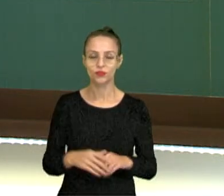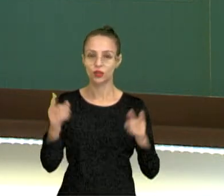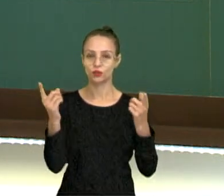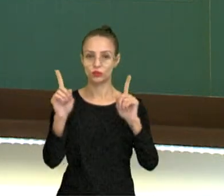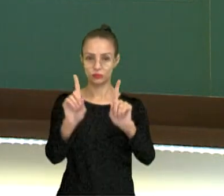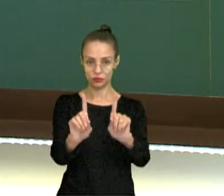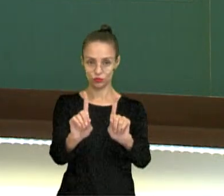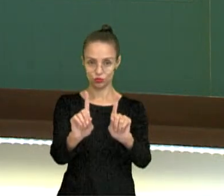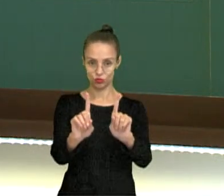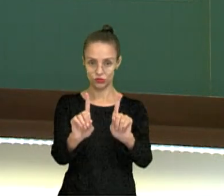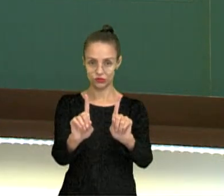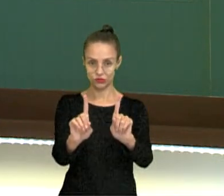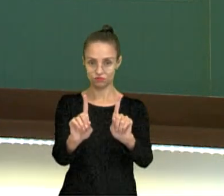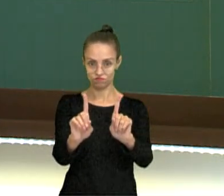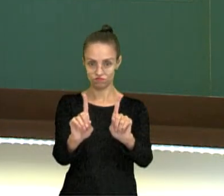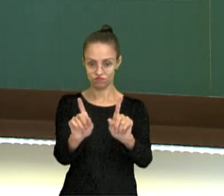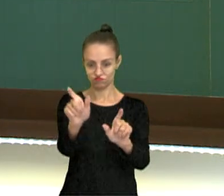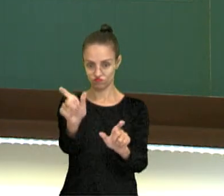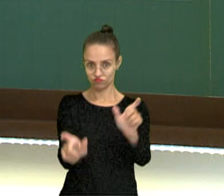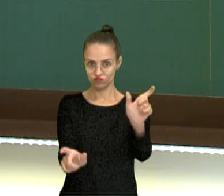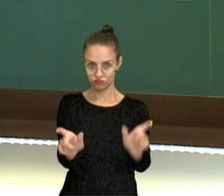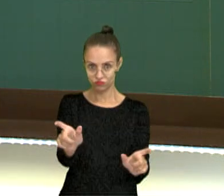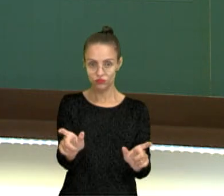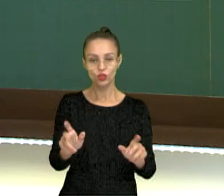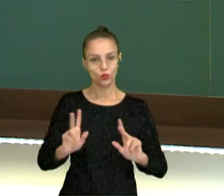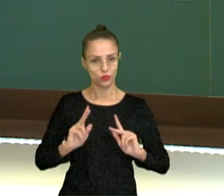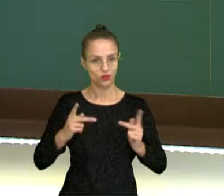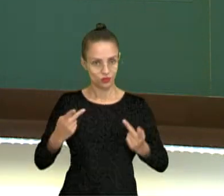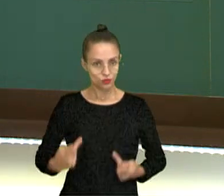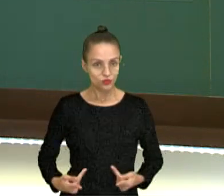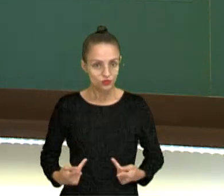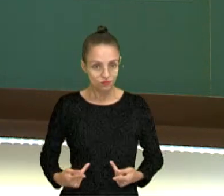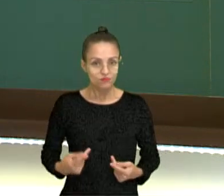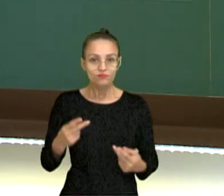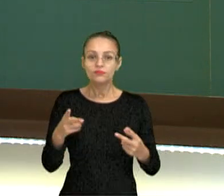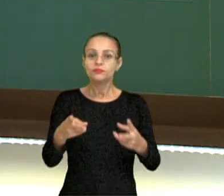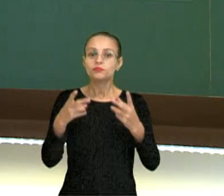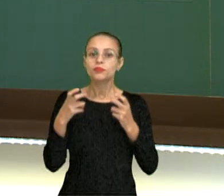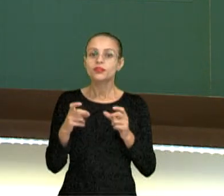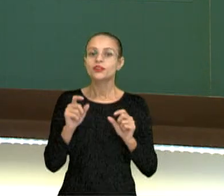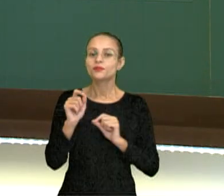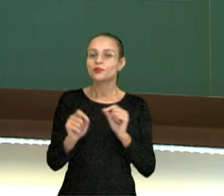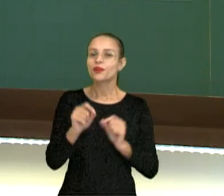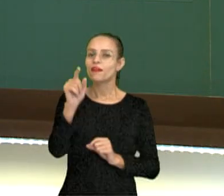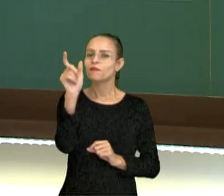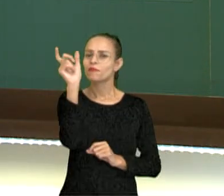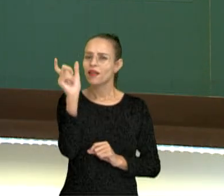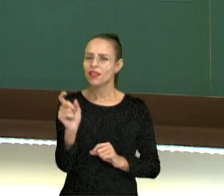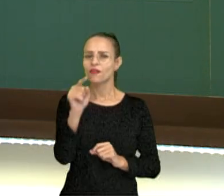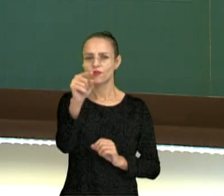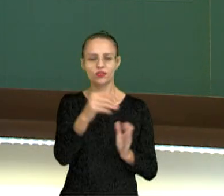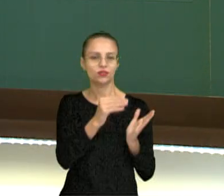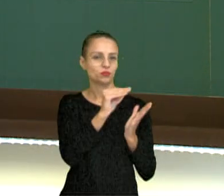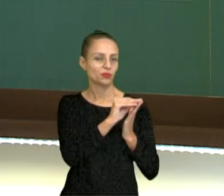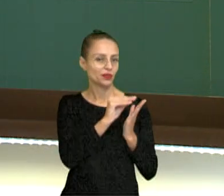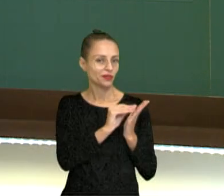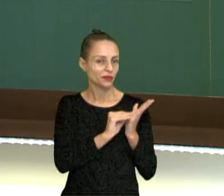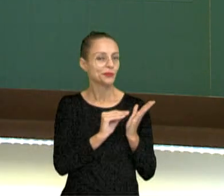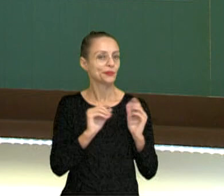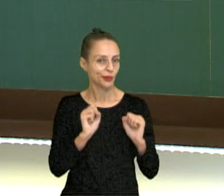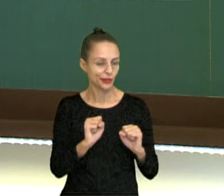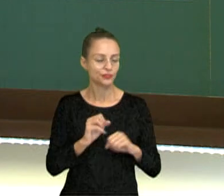pessoas, dois indivíduos, seres humanos. Percebam que são palavras que vocês poderiam ter